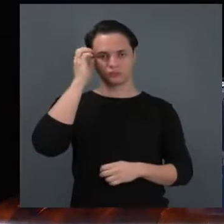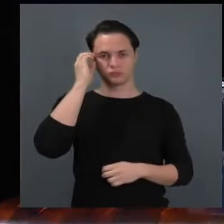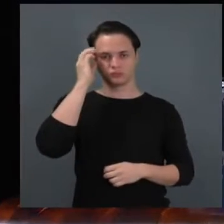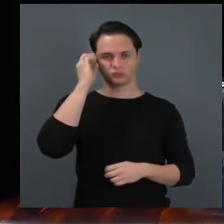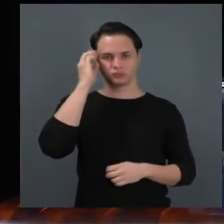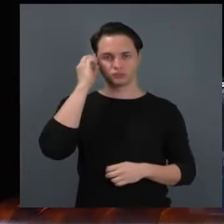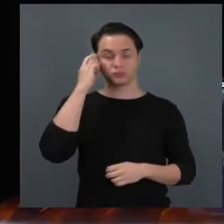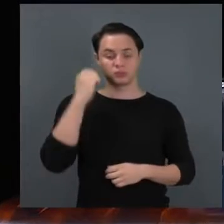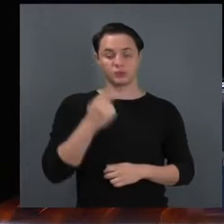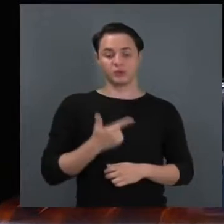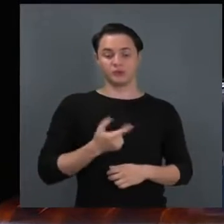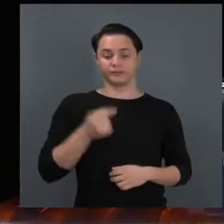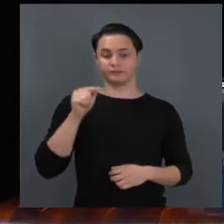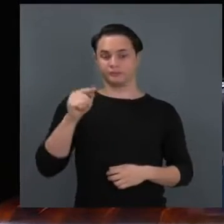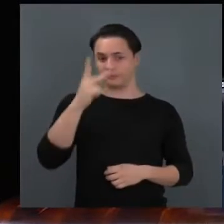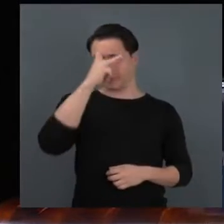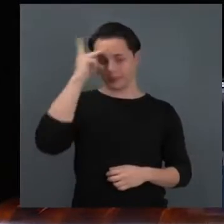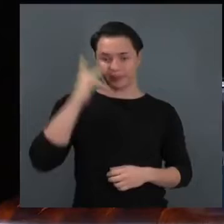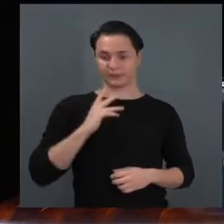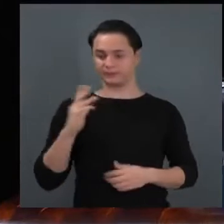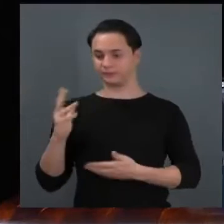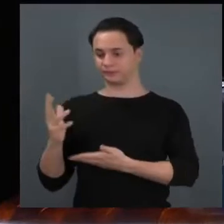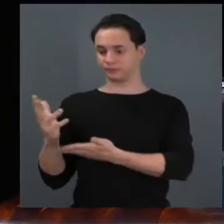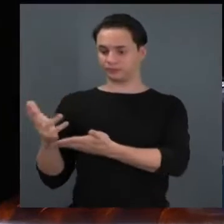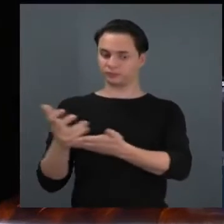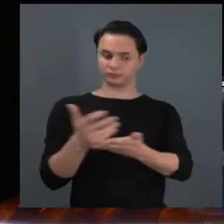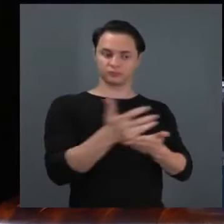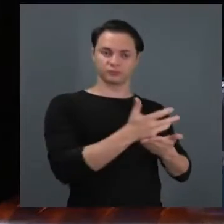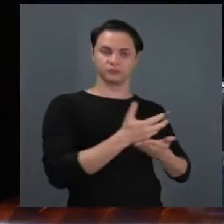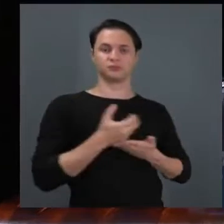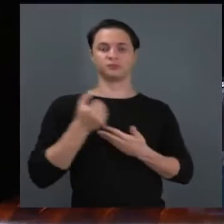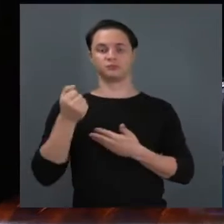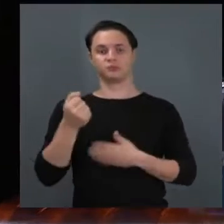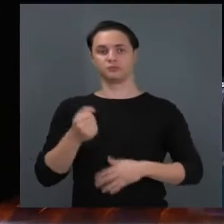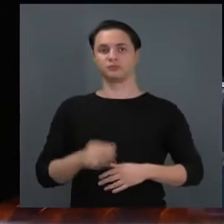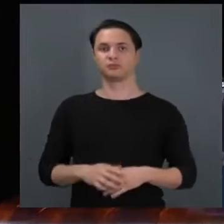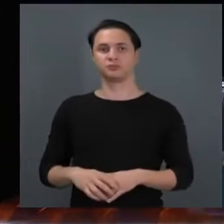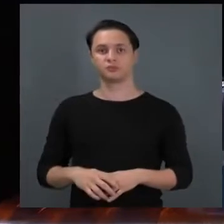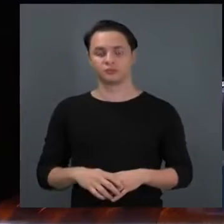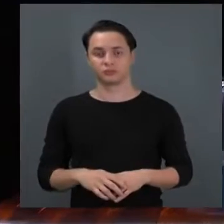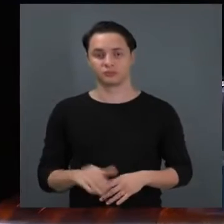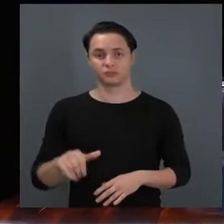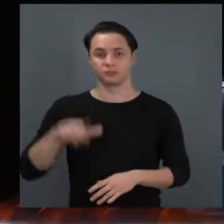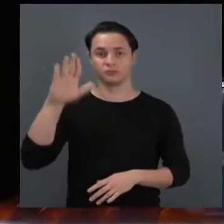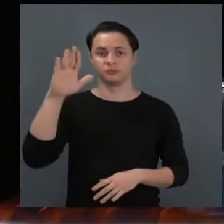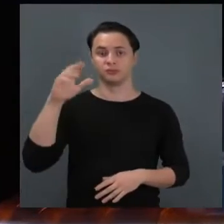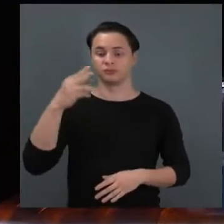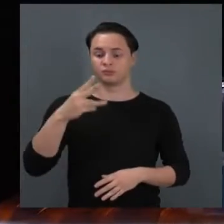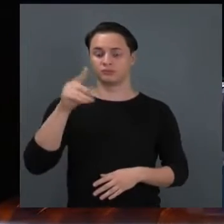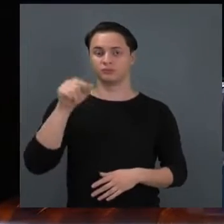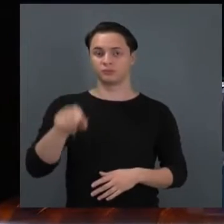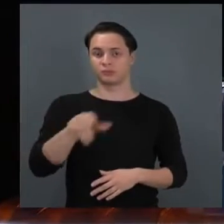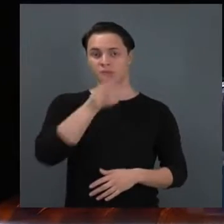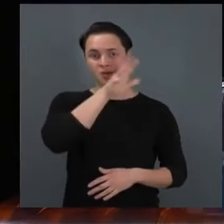20 mil pessoas resgatadas, aí eu repito, mais de 3 mil